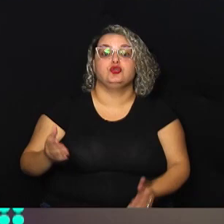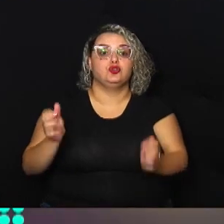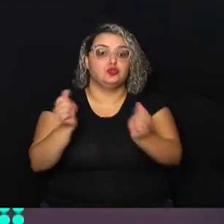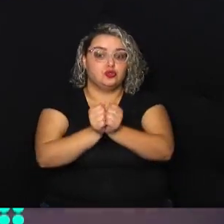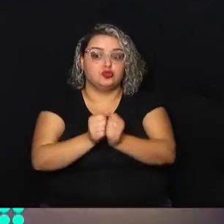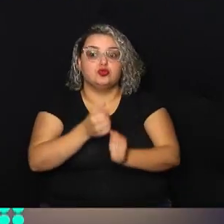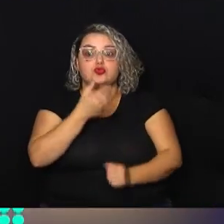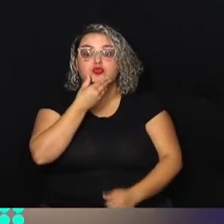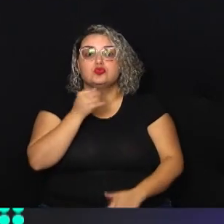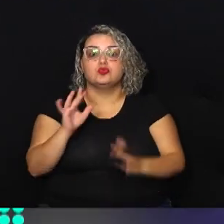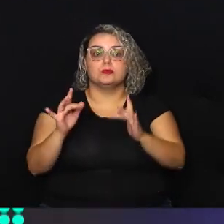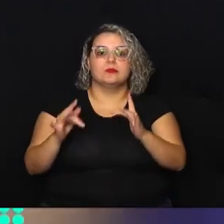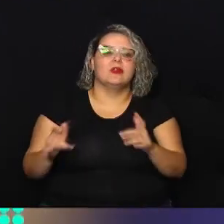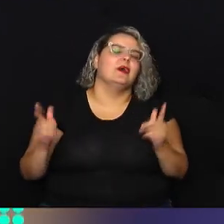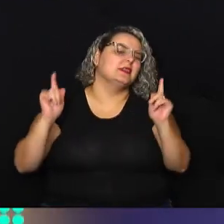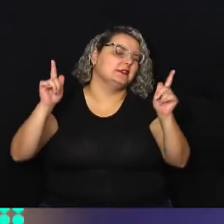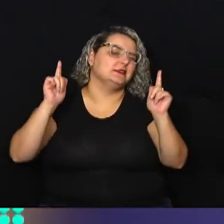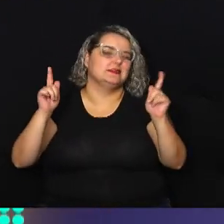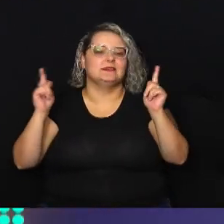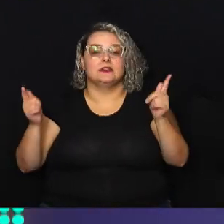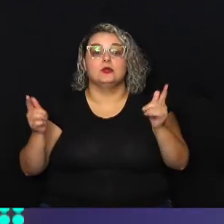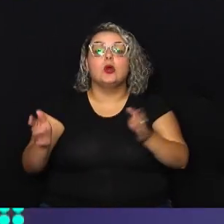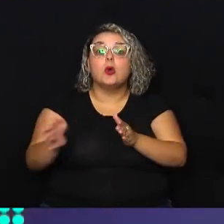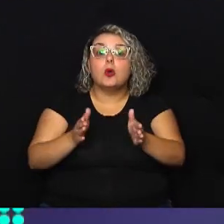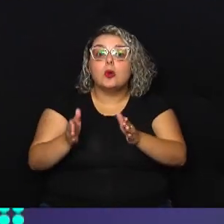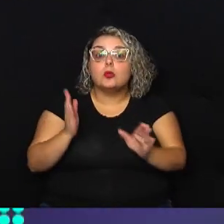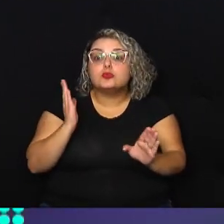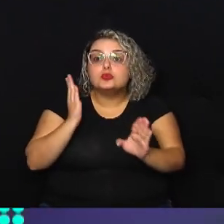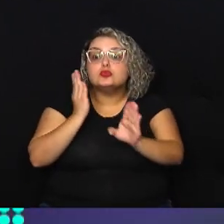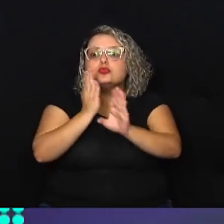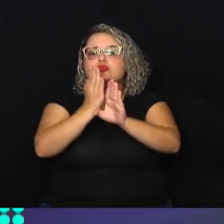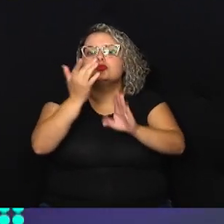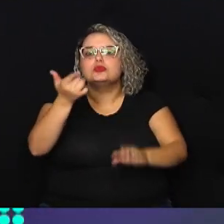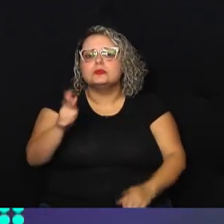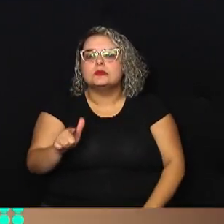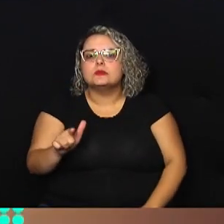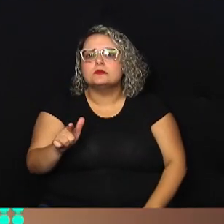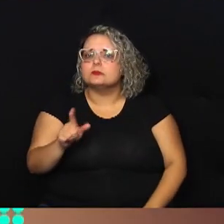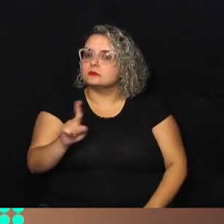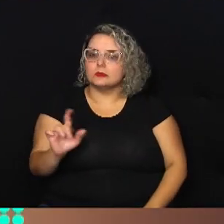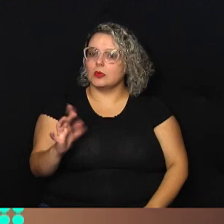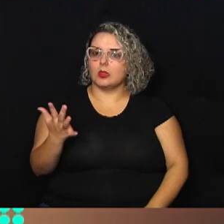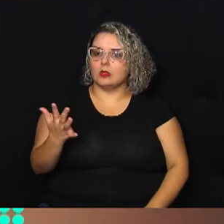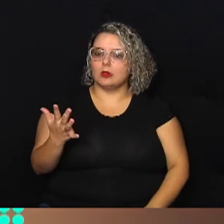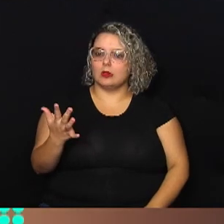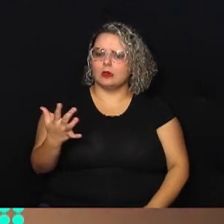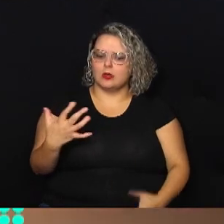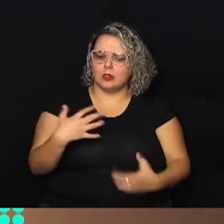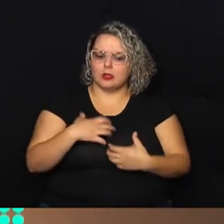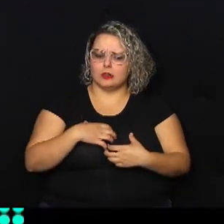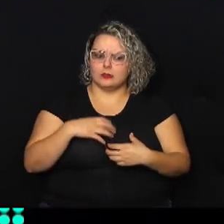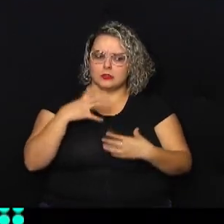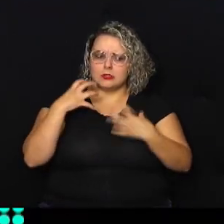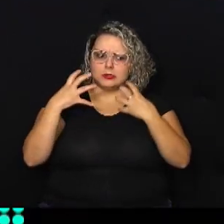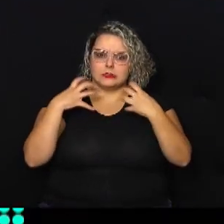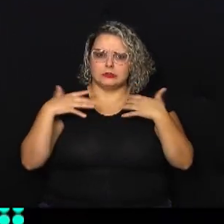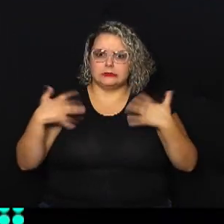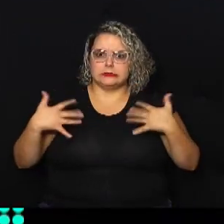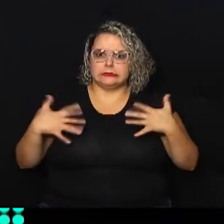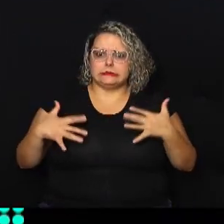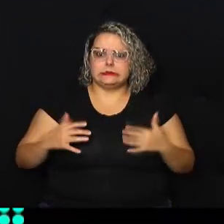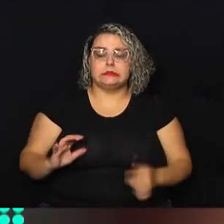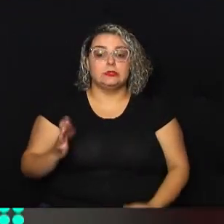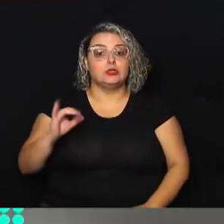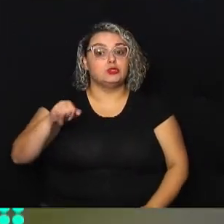ela cai na farra. No entanto, no momento do reencontro, ele não acontece. O clima de tensão só aumenta na medida em que